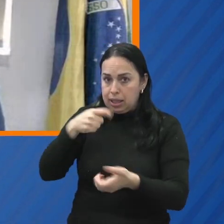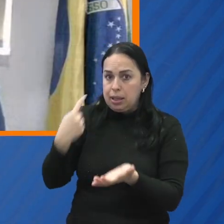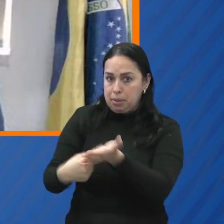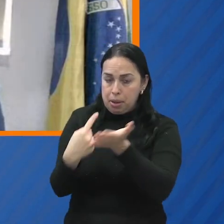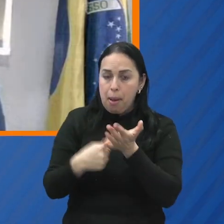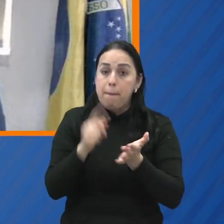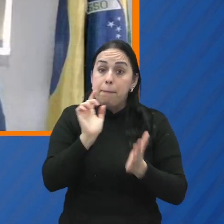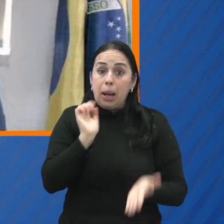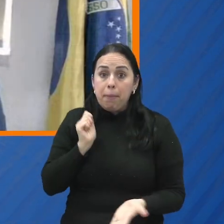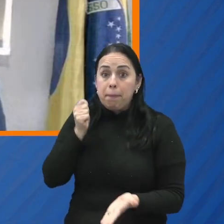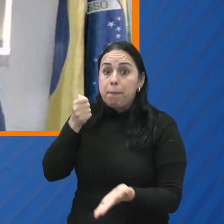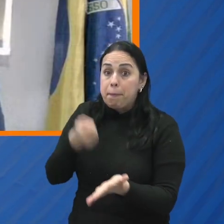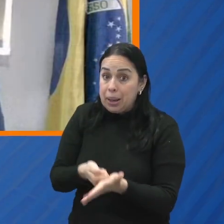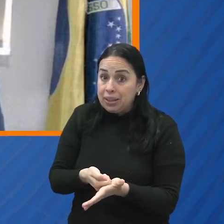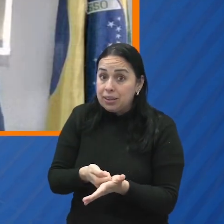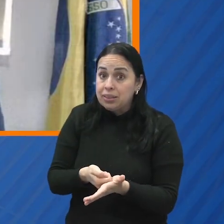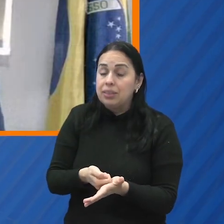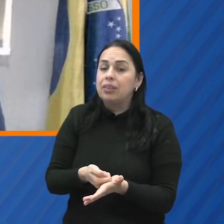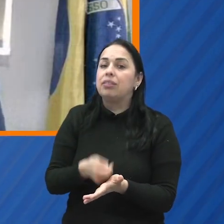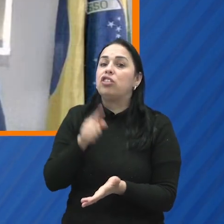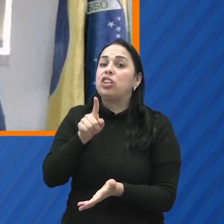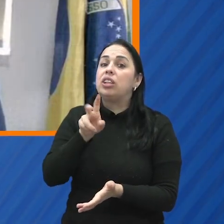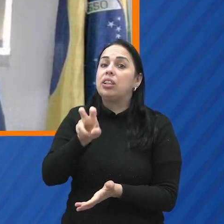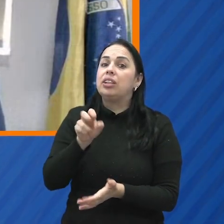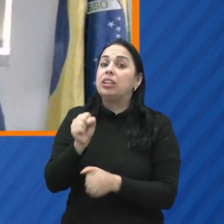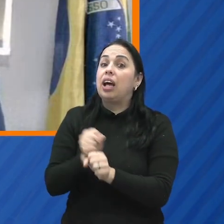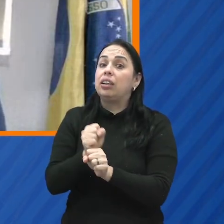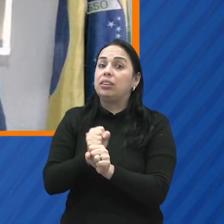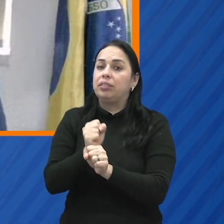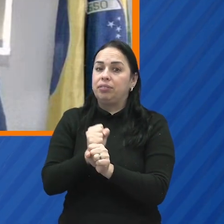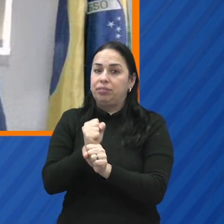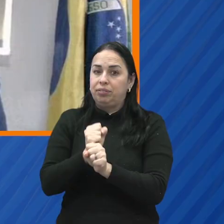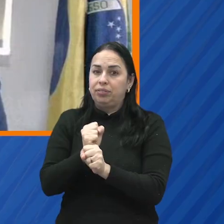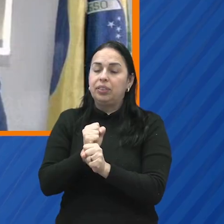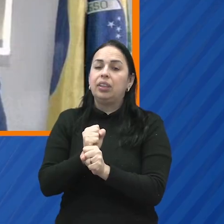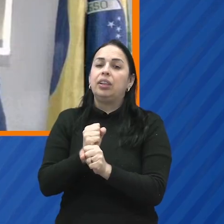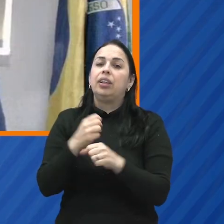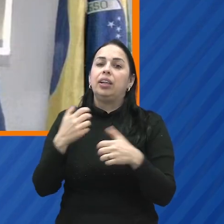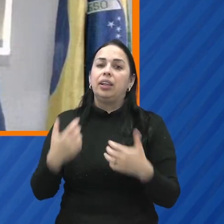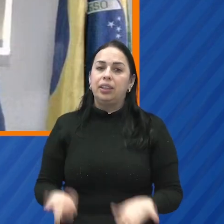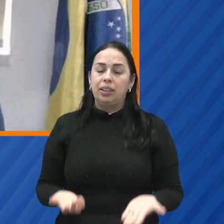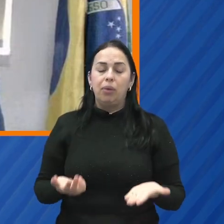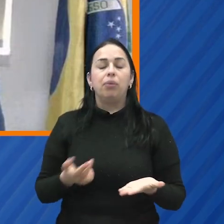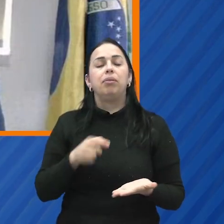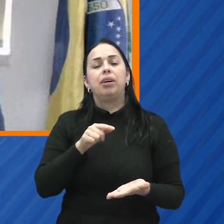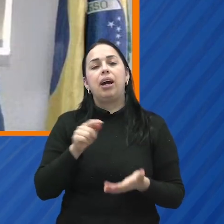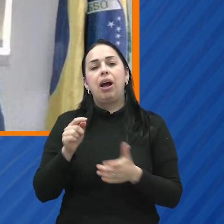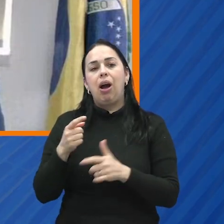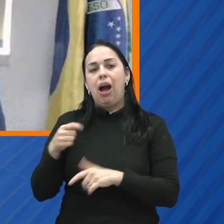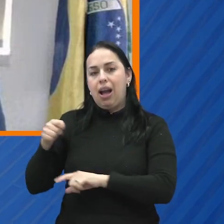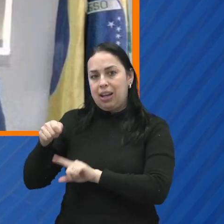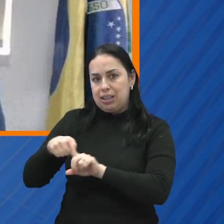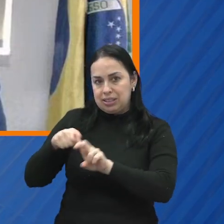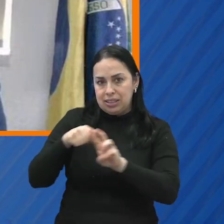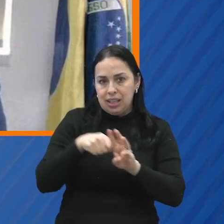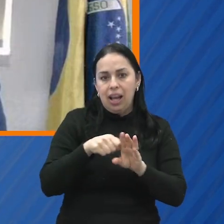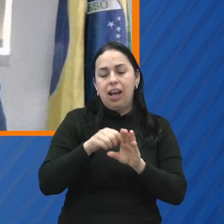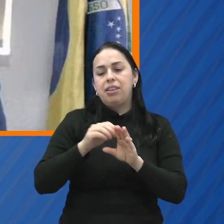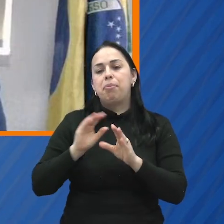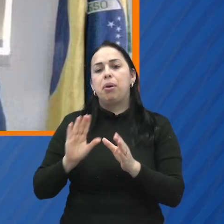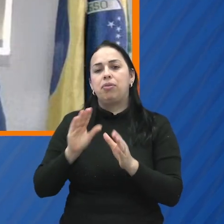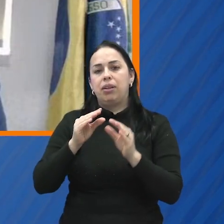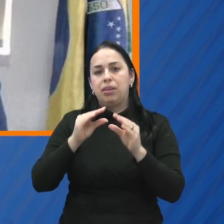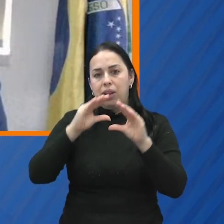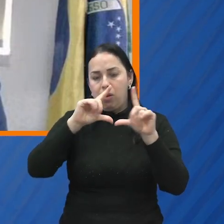prazo para que ele cumpra o pagamento disso aí é de 15 anos. Então, o valor que é devido vai ser diluído nesse prazo de 15 anos